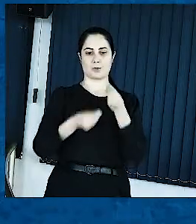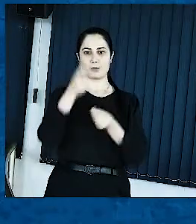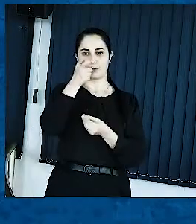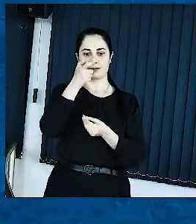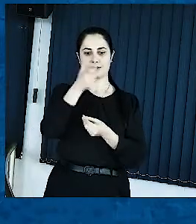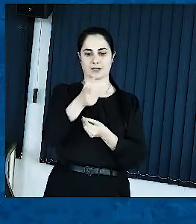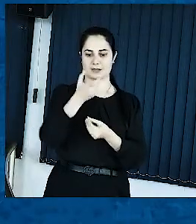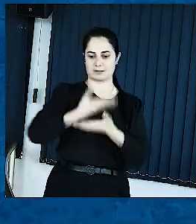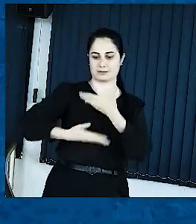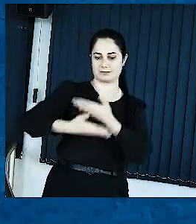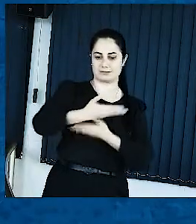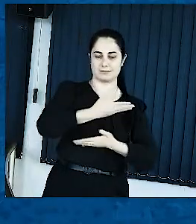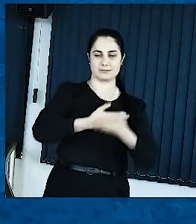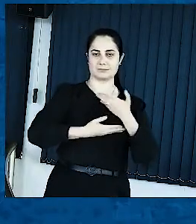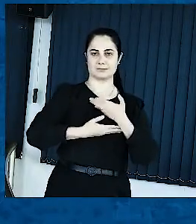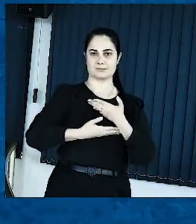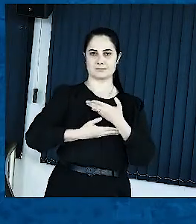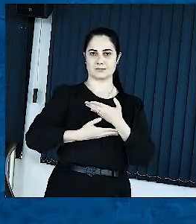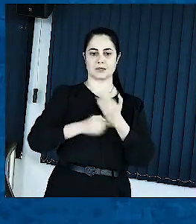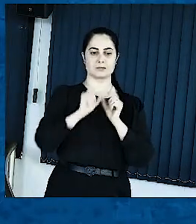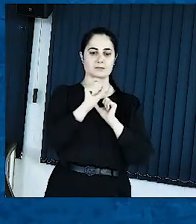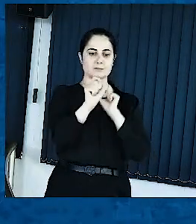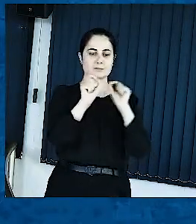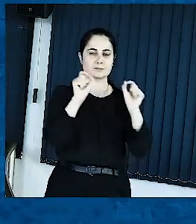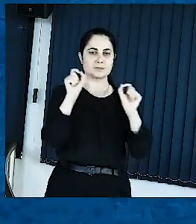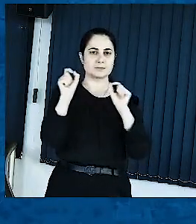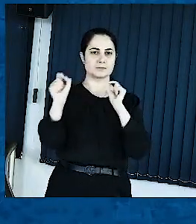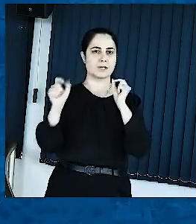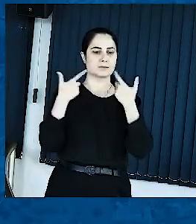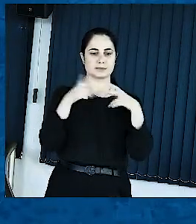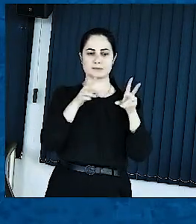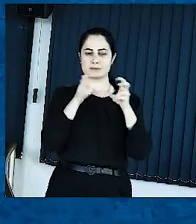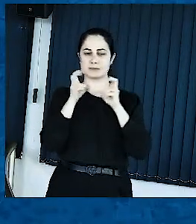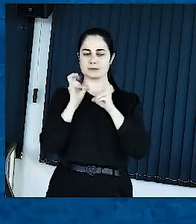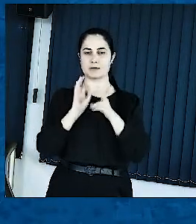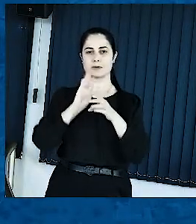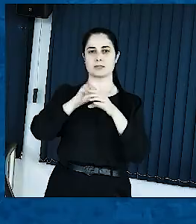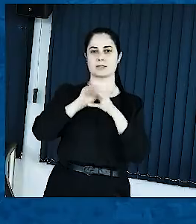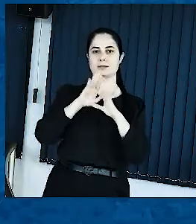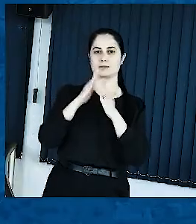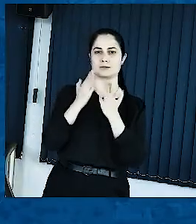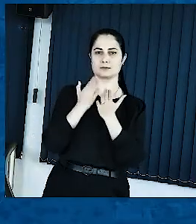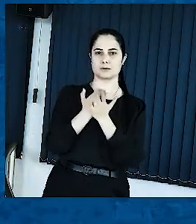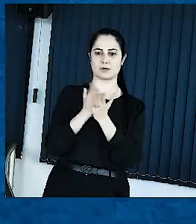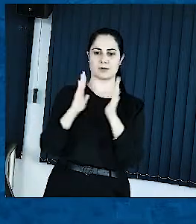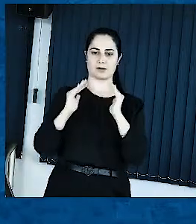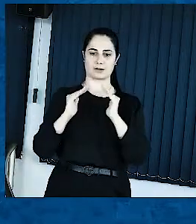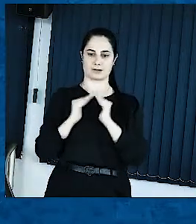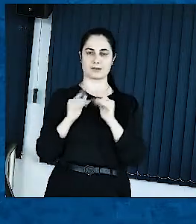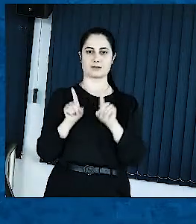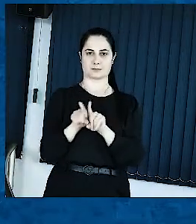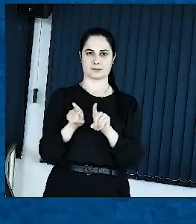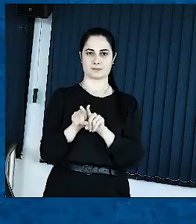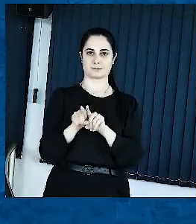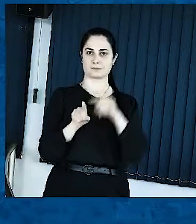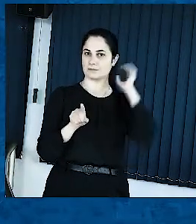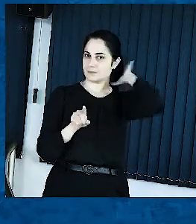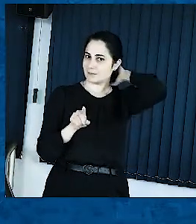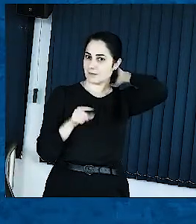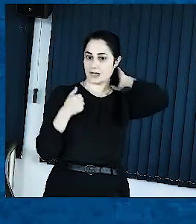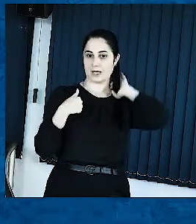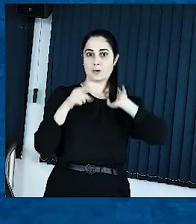interesse. Então, esses são alguns dos sinais que a gente precisa estar atento nas escolas, em casa. E eu não estou me atendo muito